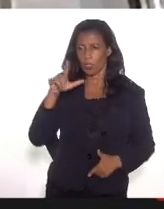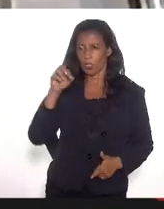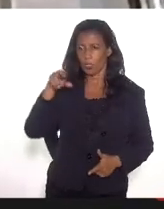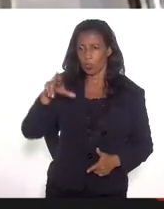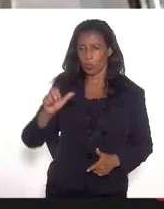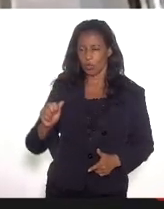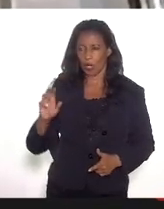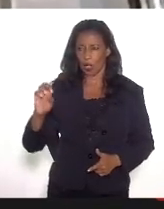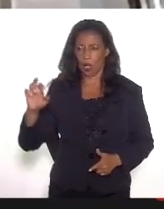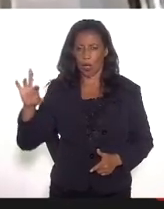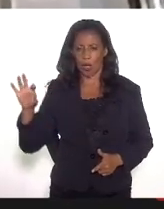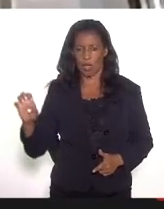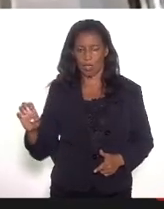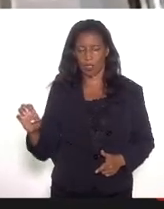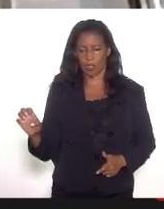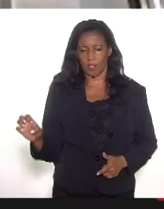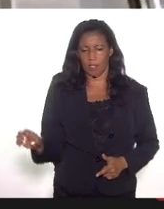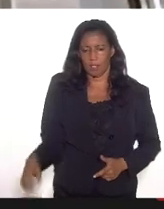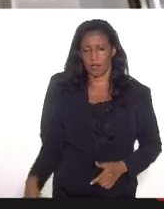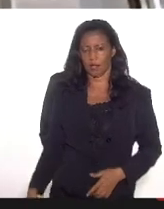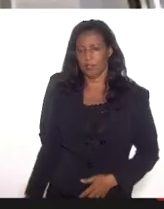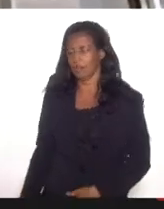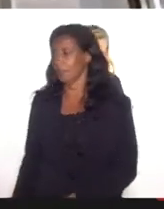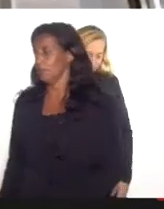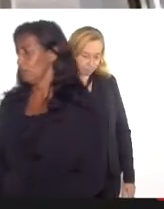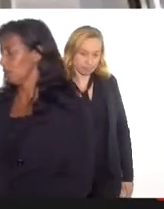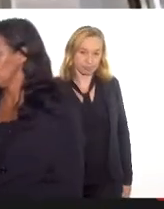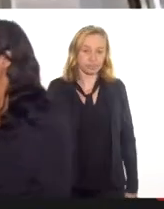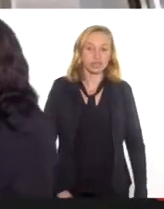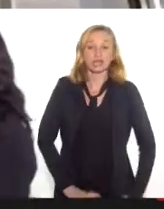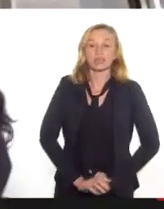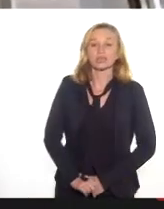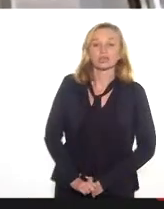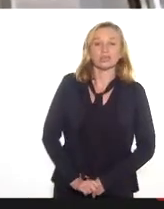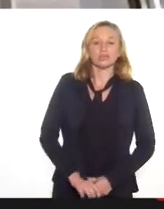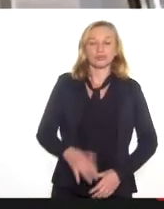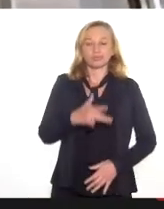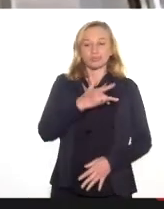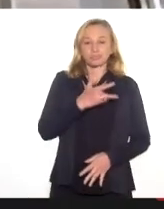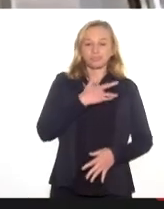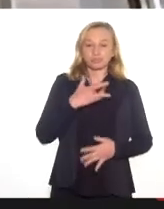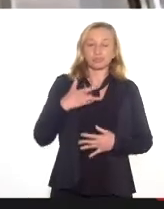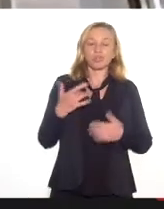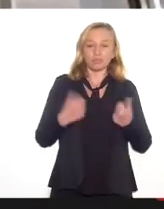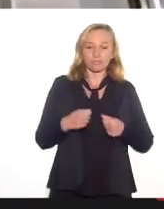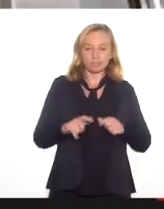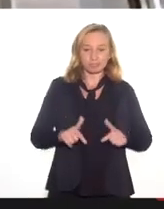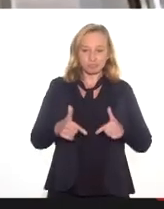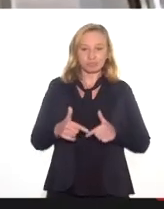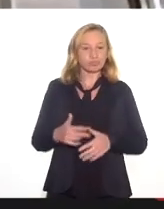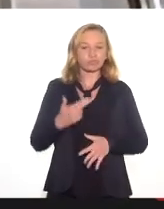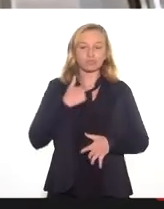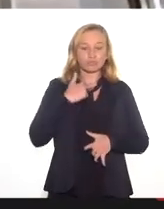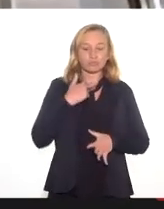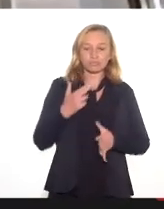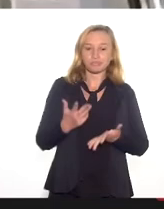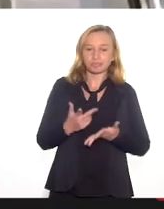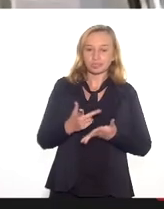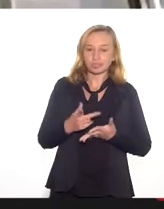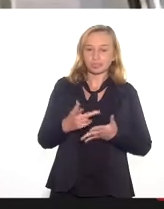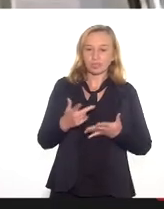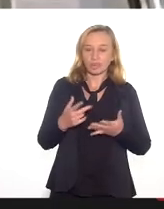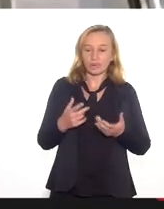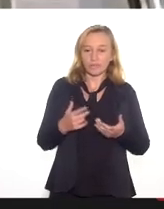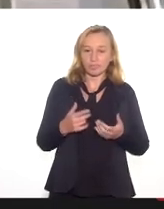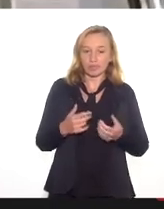resolutividade serviços de saúde precisam ter resolutividade eu não posso entrar infartando e